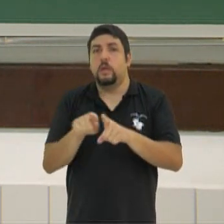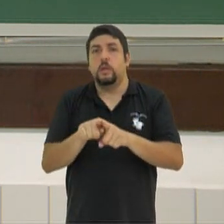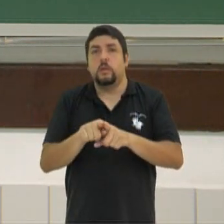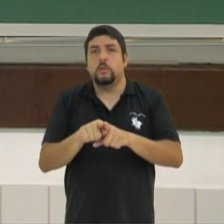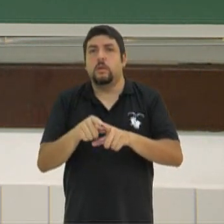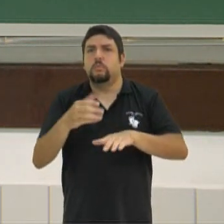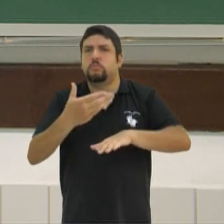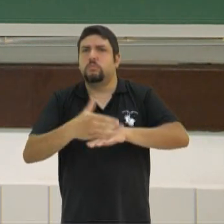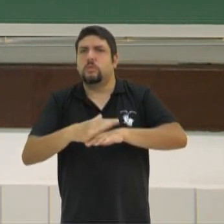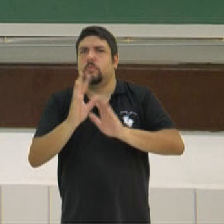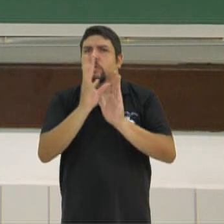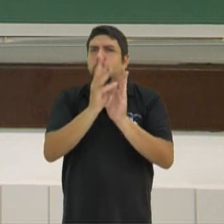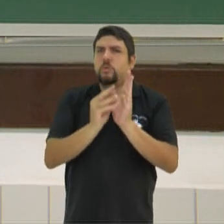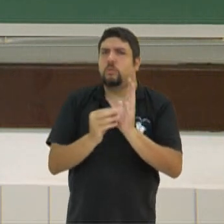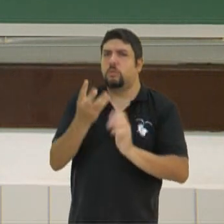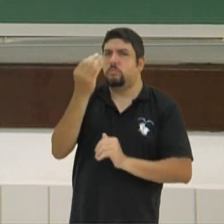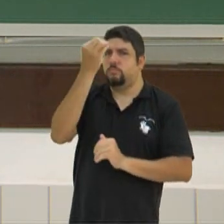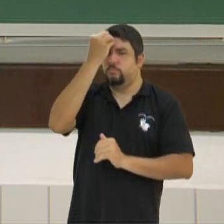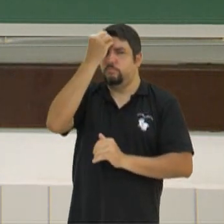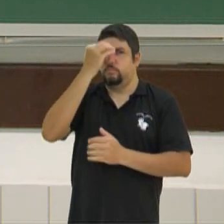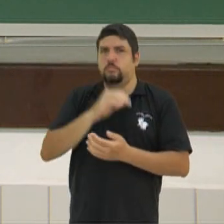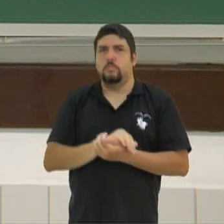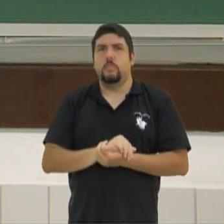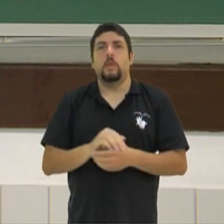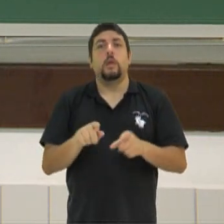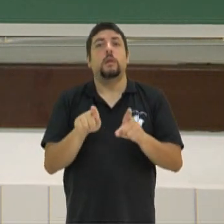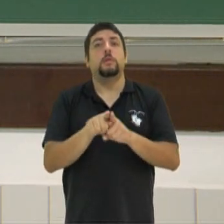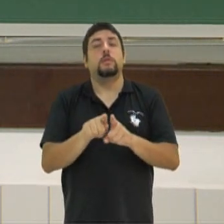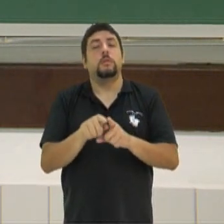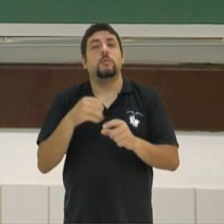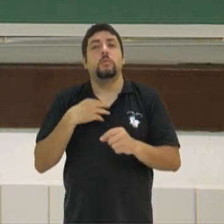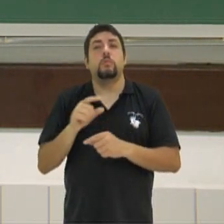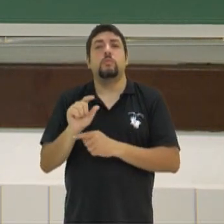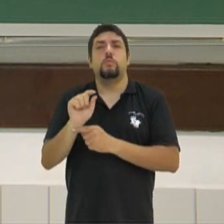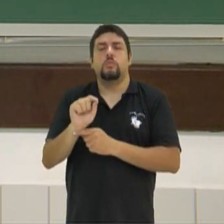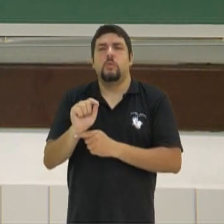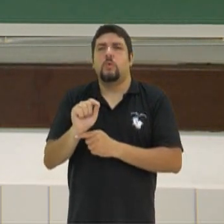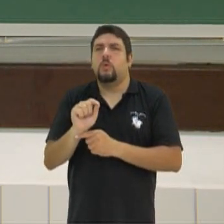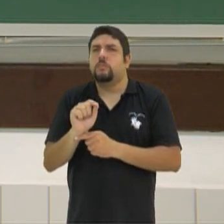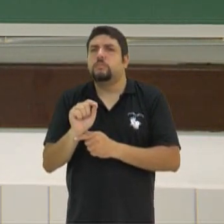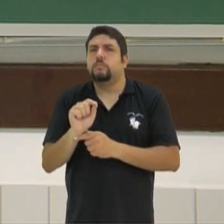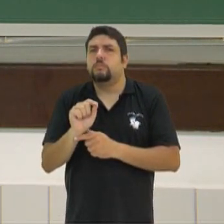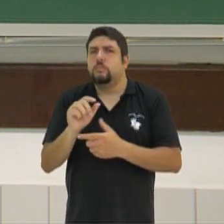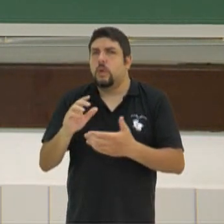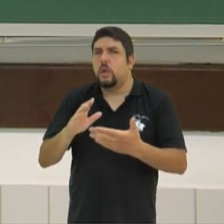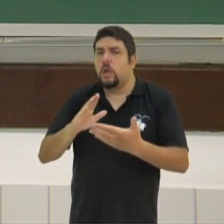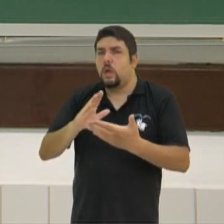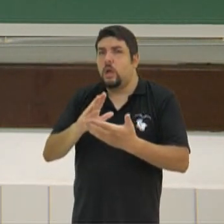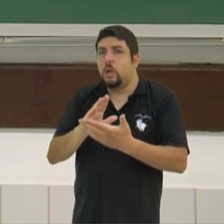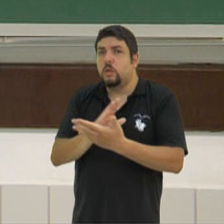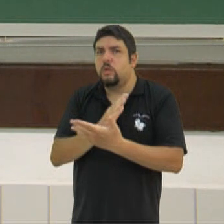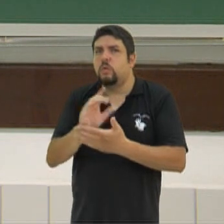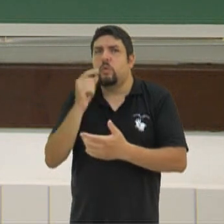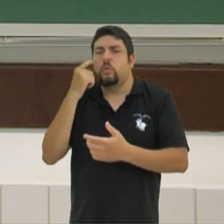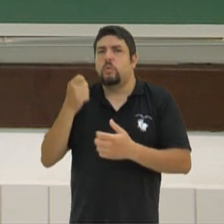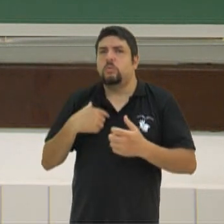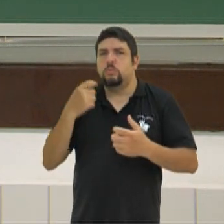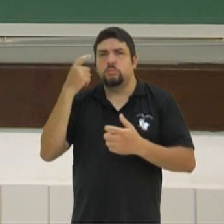esse conteúdo, tá certo? E também vamos reconstruir alguns pontos relevantes das